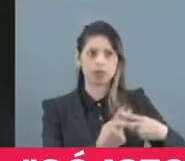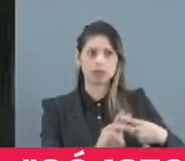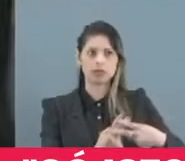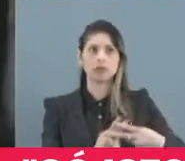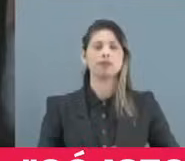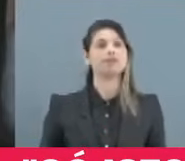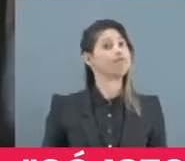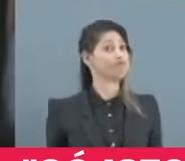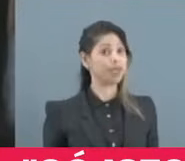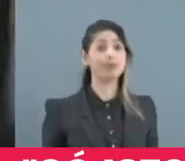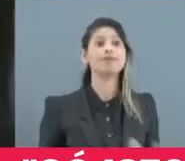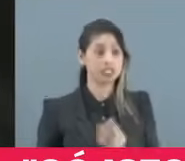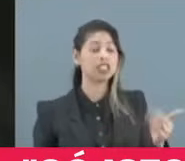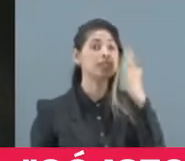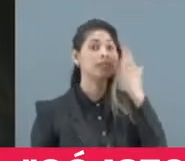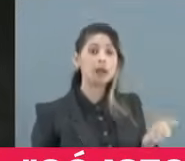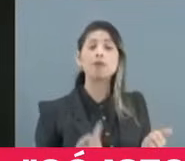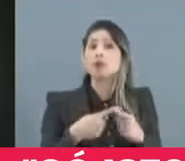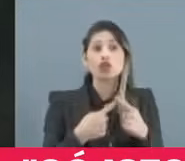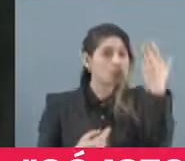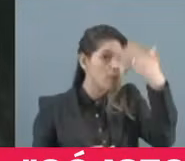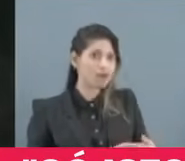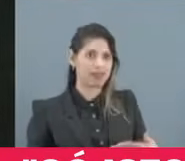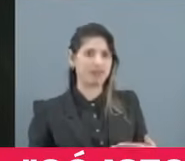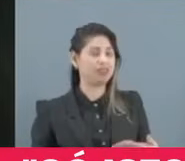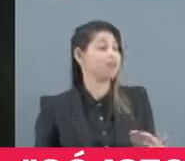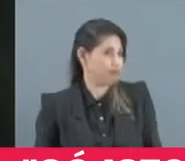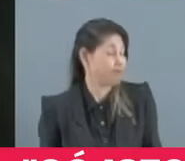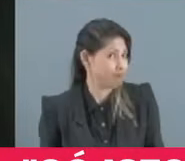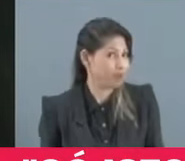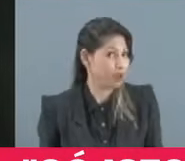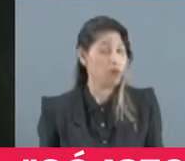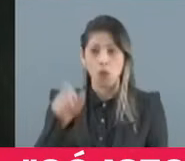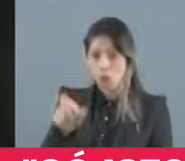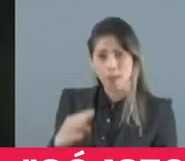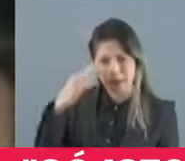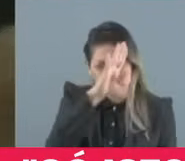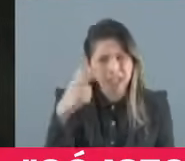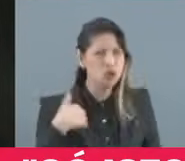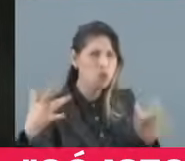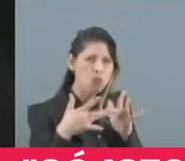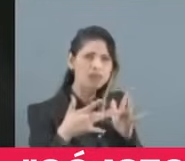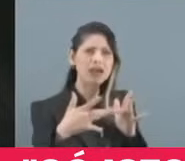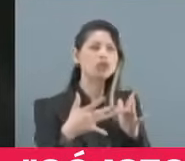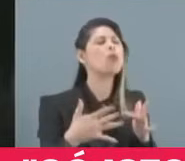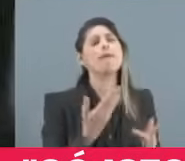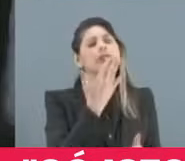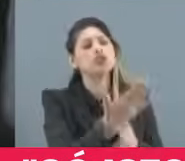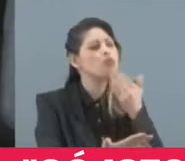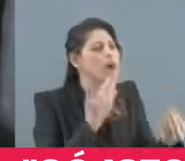a direita não pode excluir. Porque contra fatos não há argumentos. Minha gente, um presidente mantém contato com uma pessoa para fraudar a